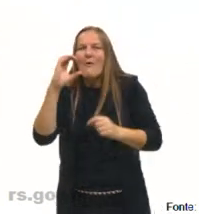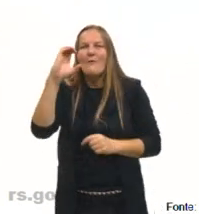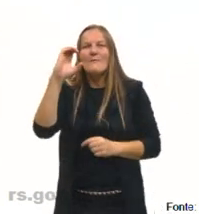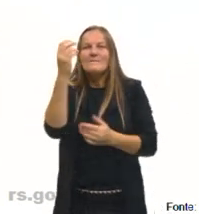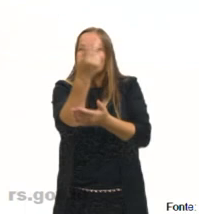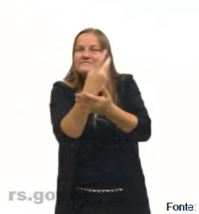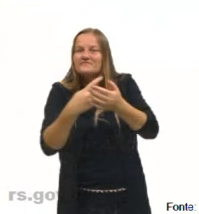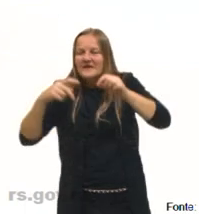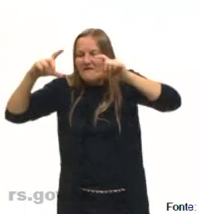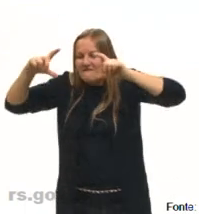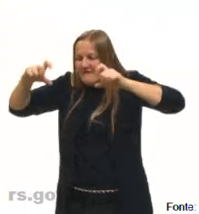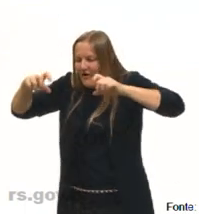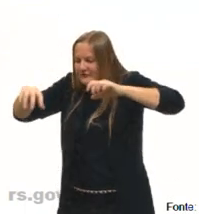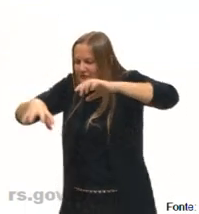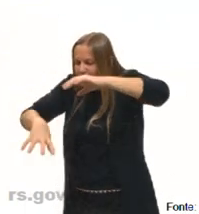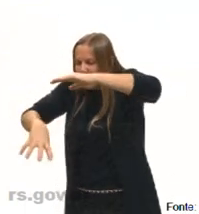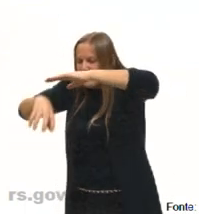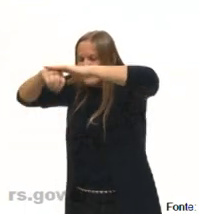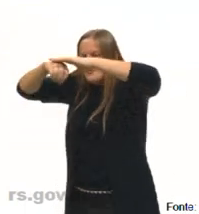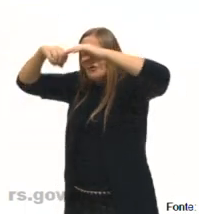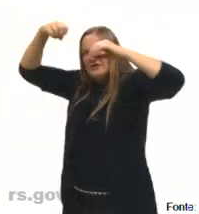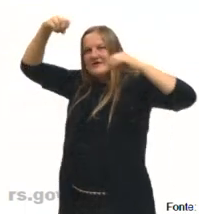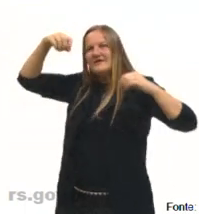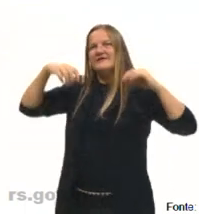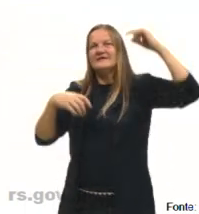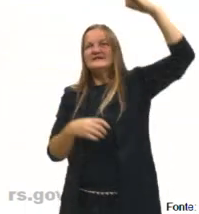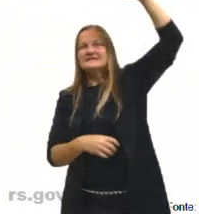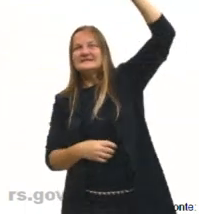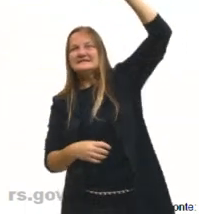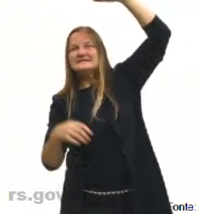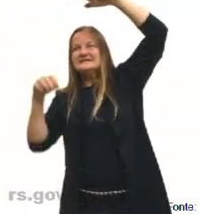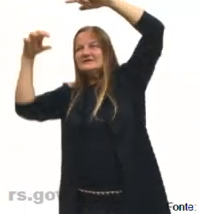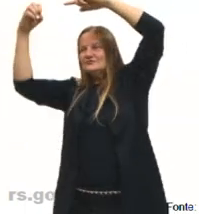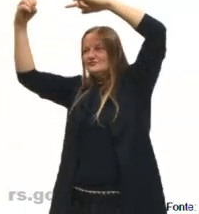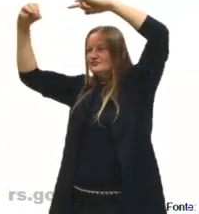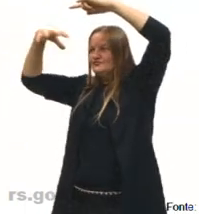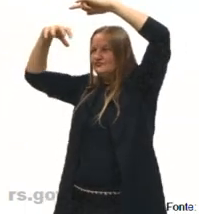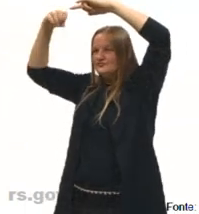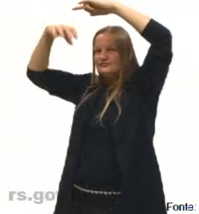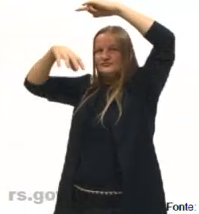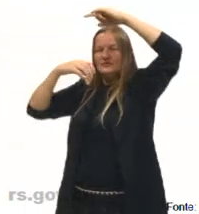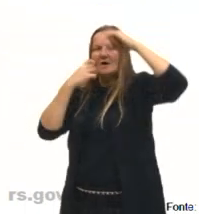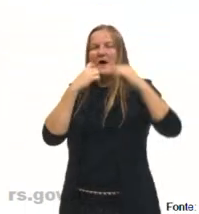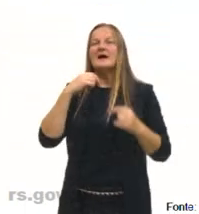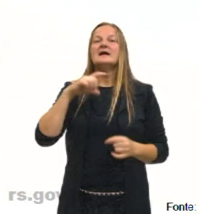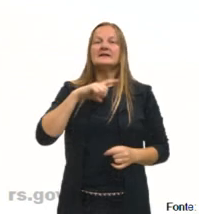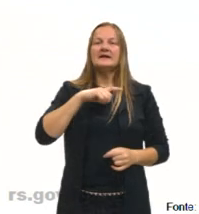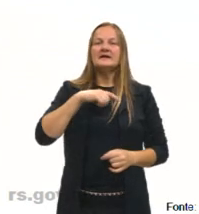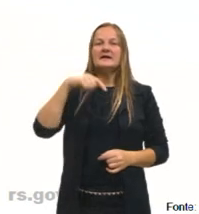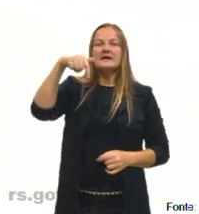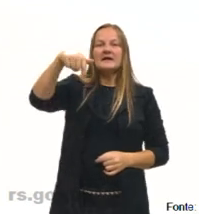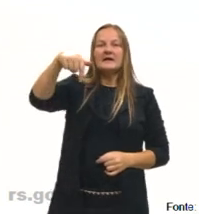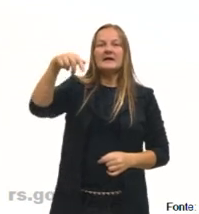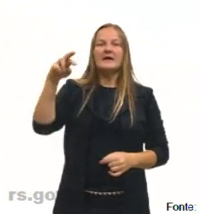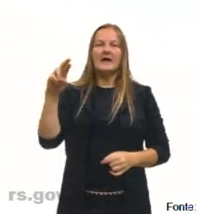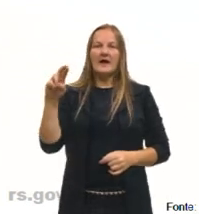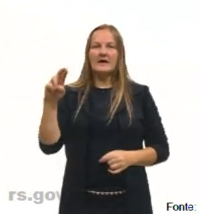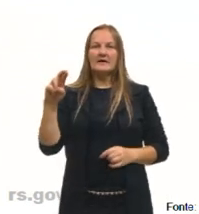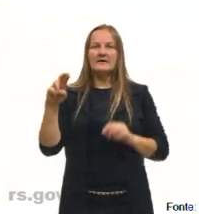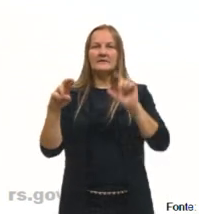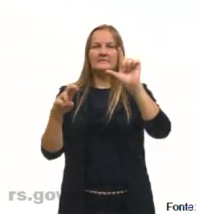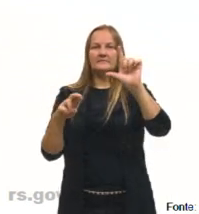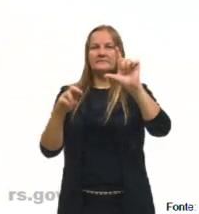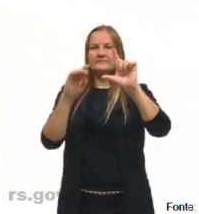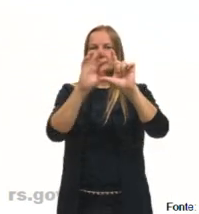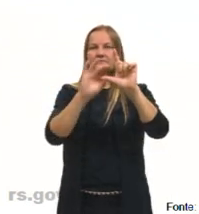quiser né perceber ver mais imagens sobre essas Eu trouxe um QR Code aqui para vocês tá para fazer a leitura